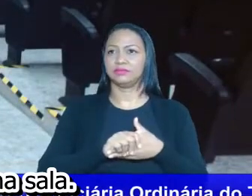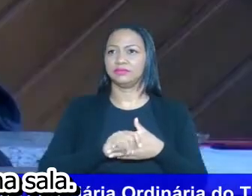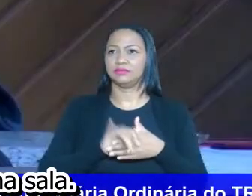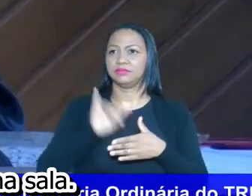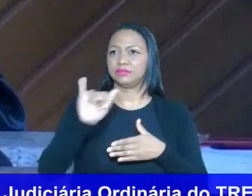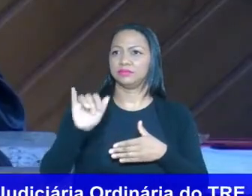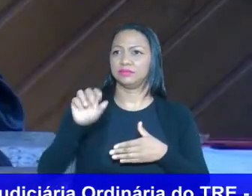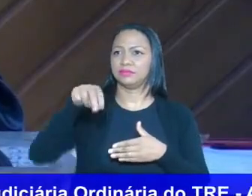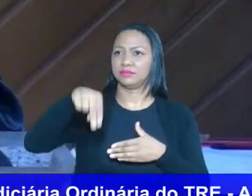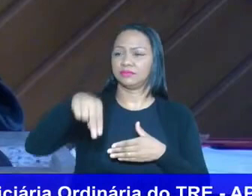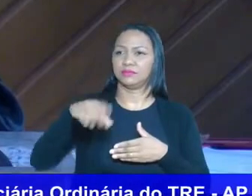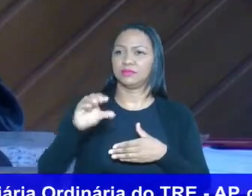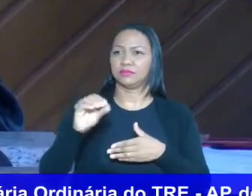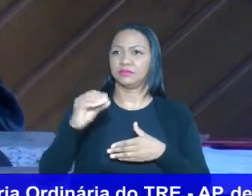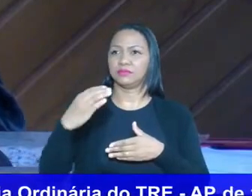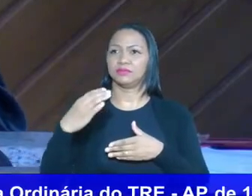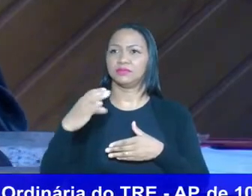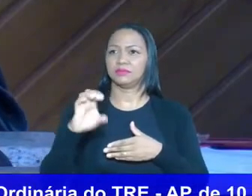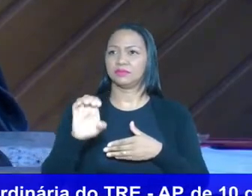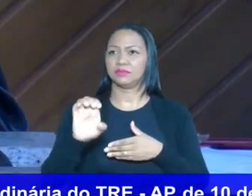está na sala.